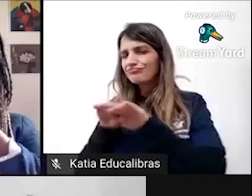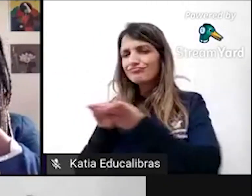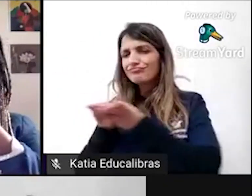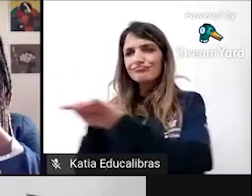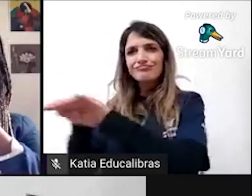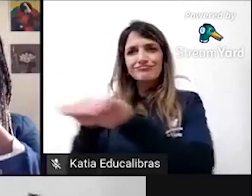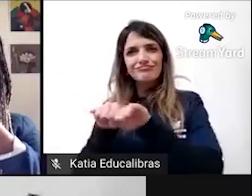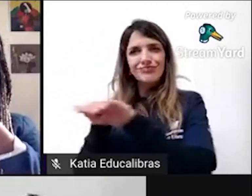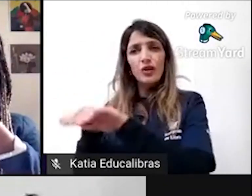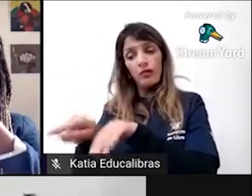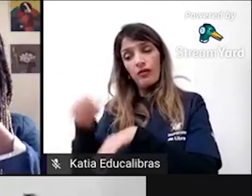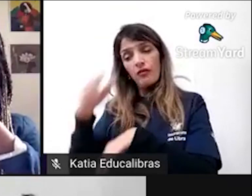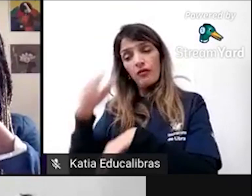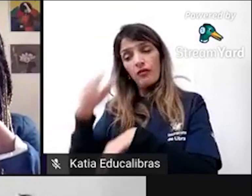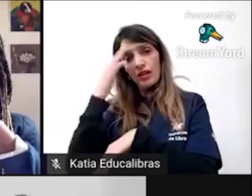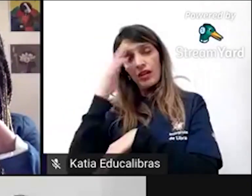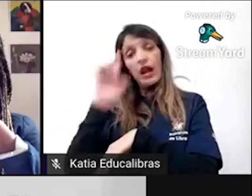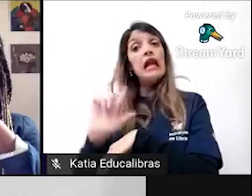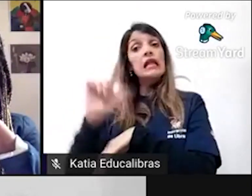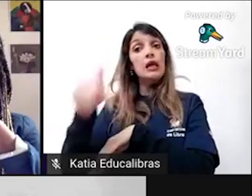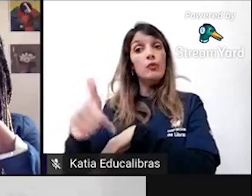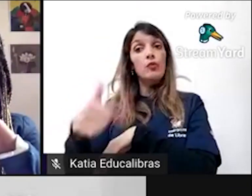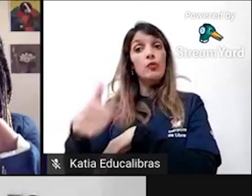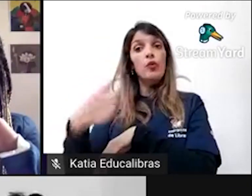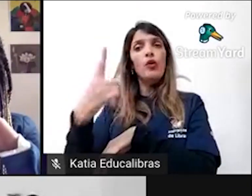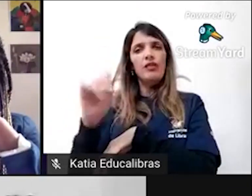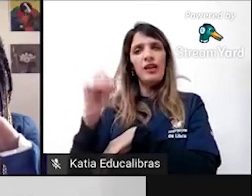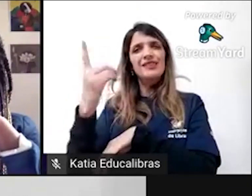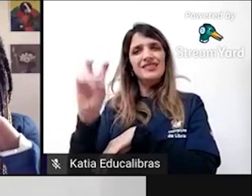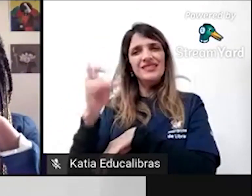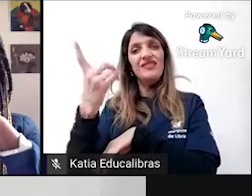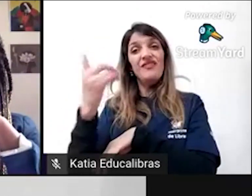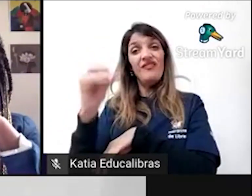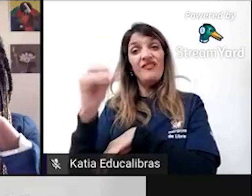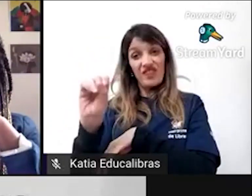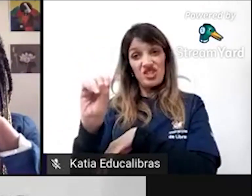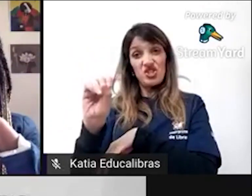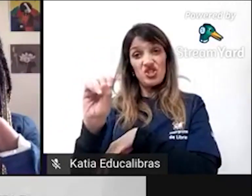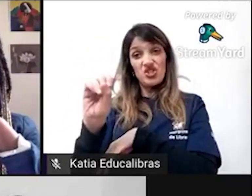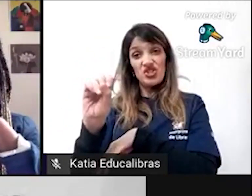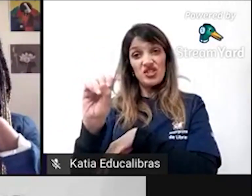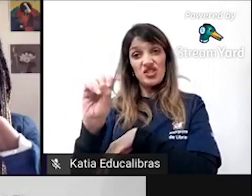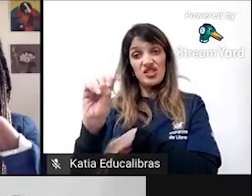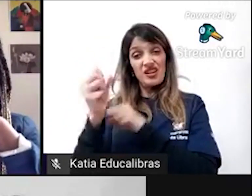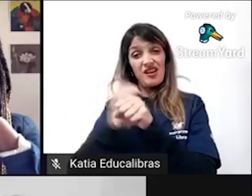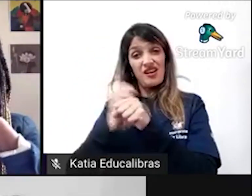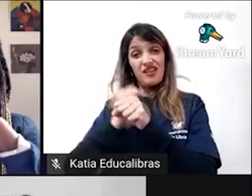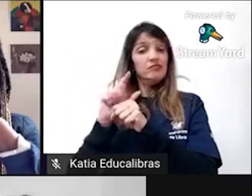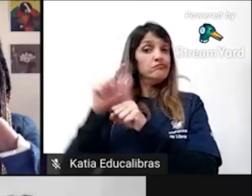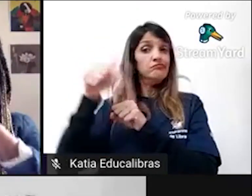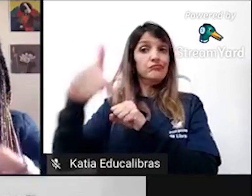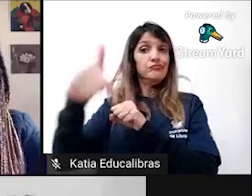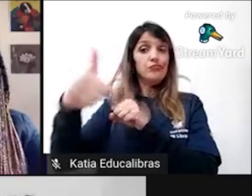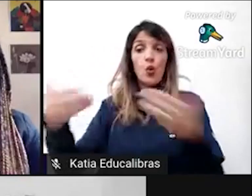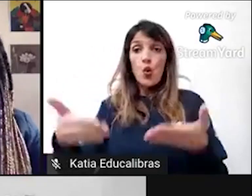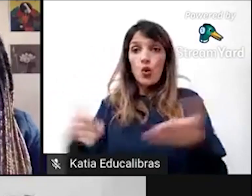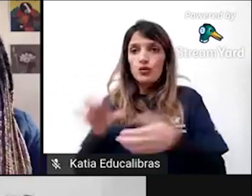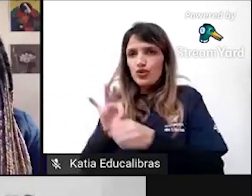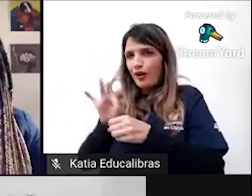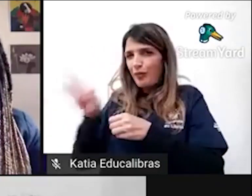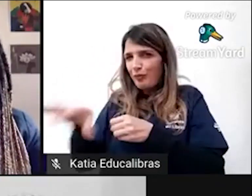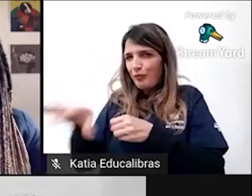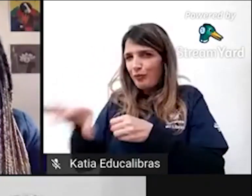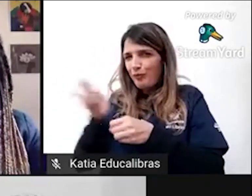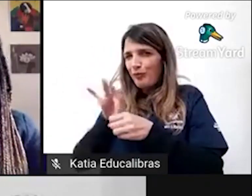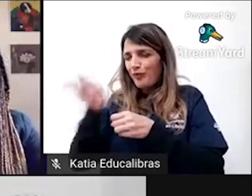daqui 10, 15 anos, 20 anos, a gente vai ter esse resultado que nós estamos plantando agora, que eles serão